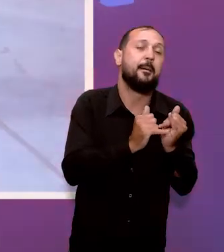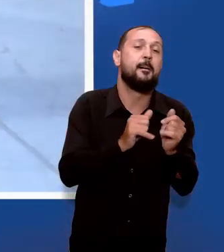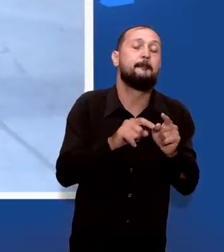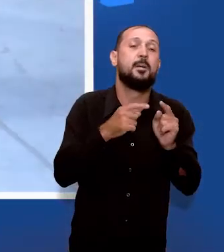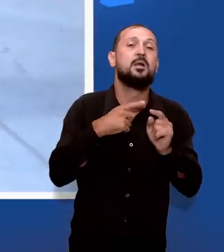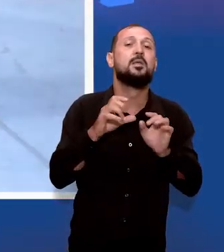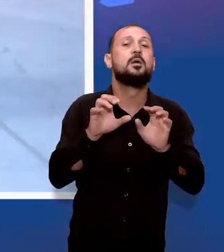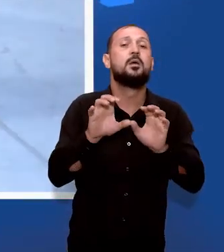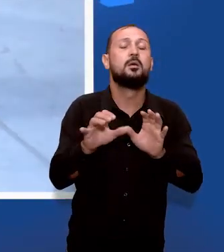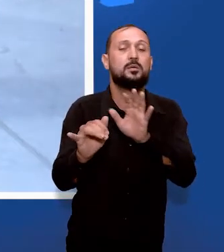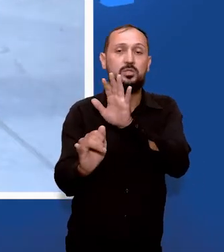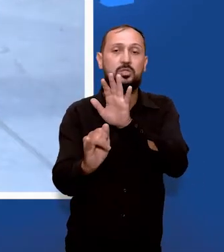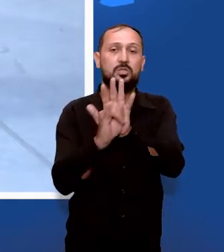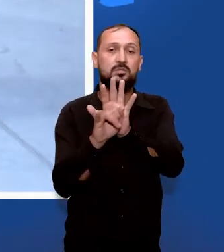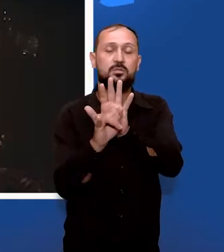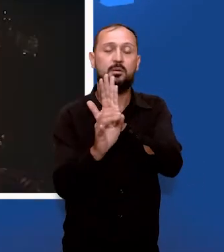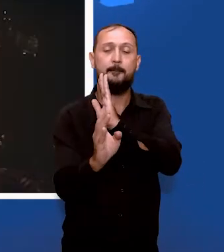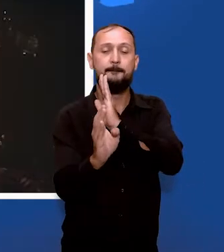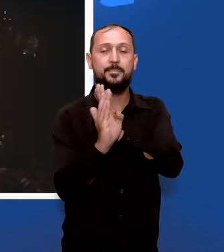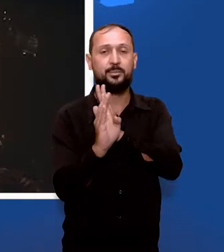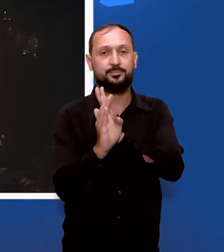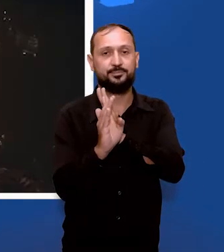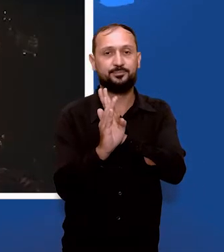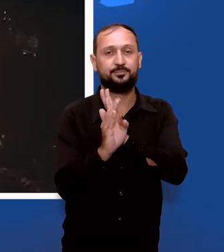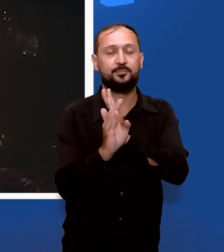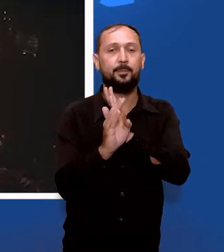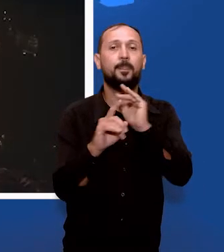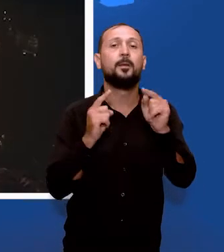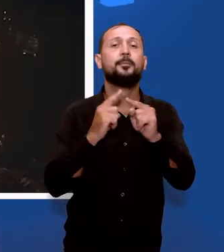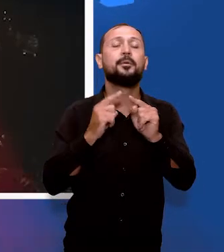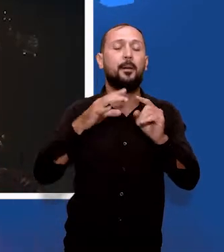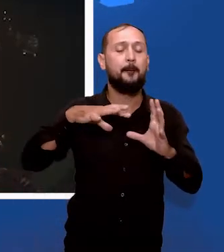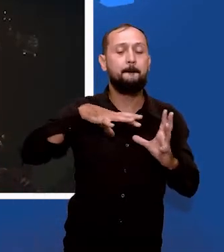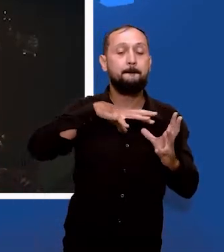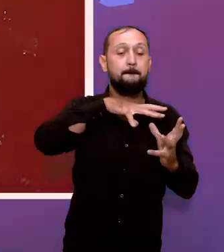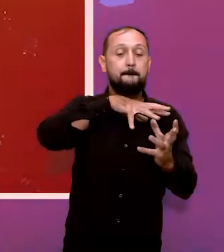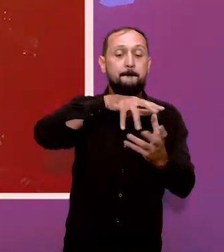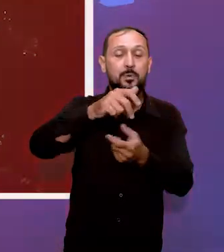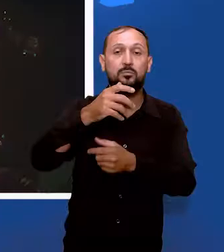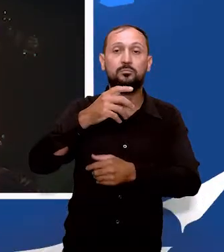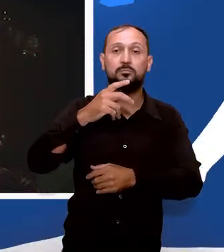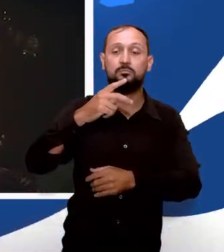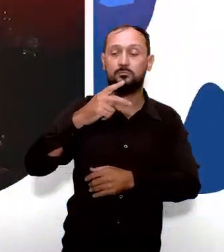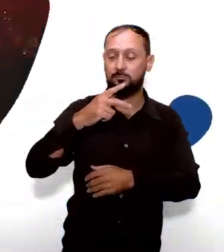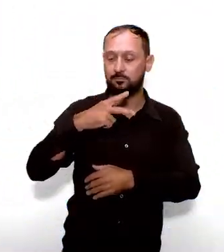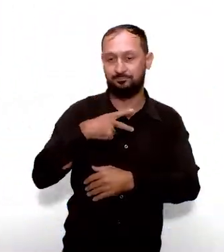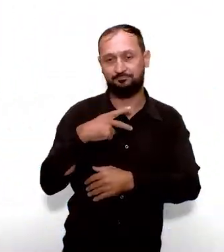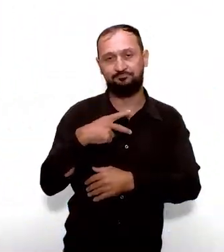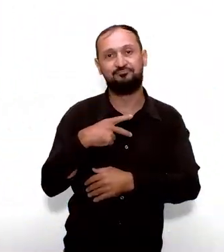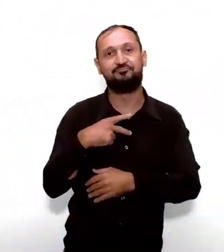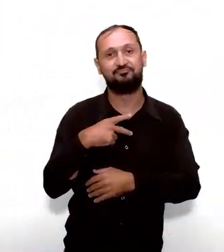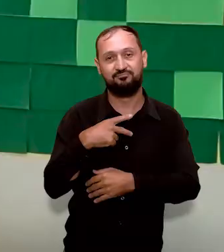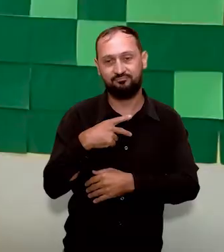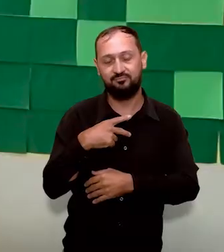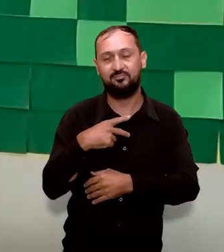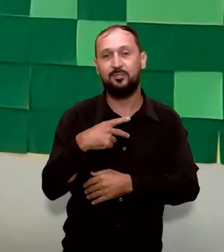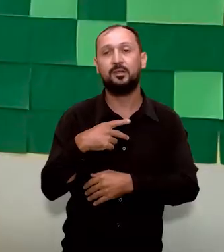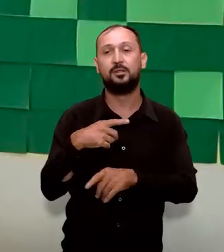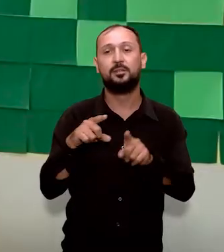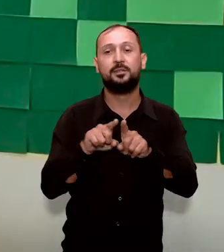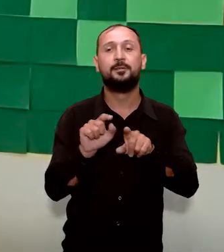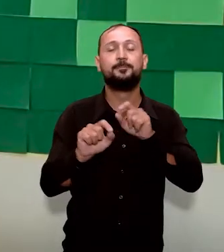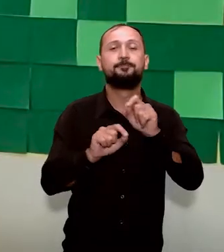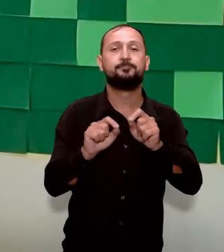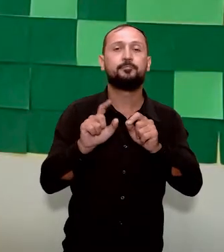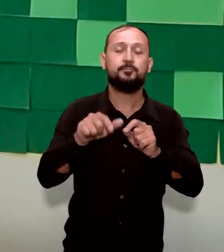também ter um aspecto de identificação, porque é um mundo muito pessoal também e